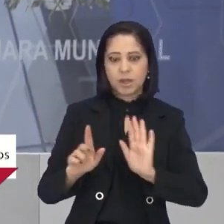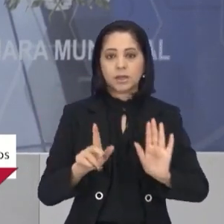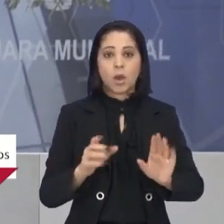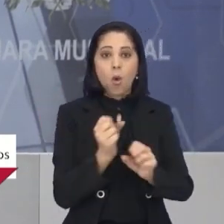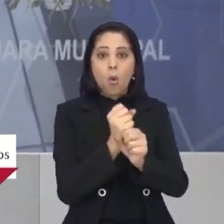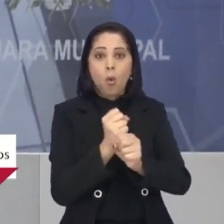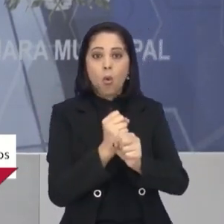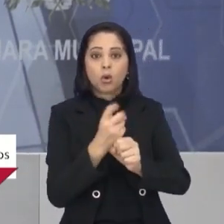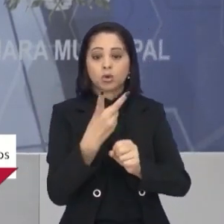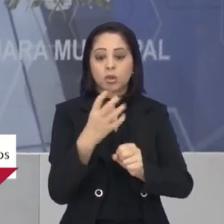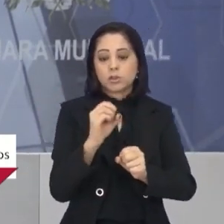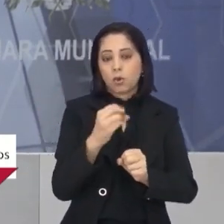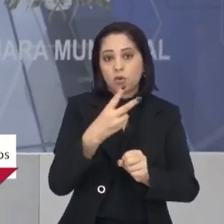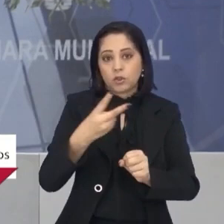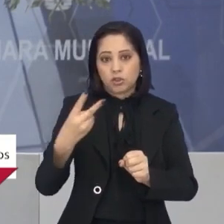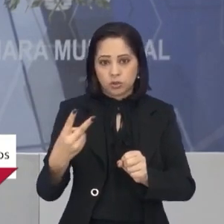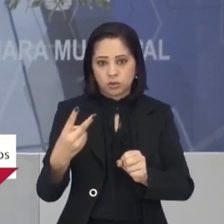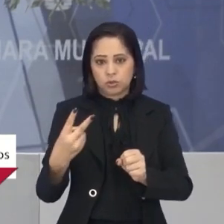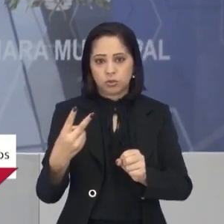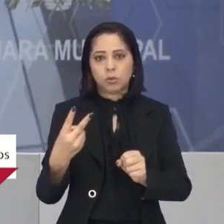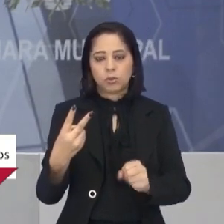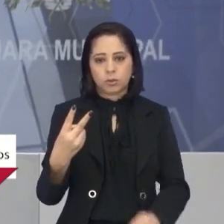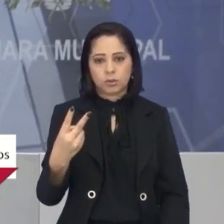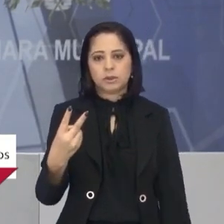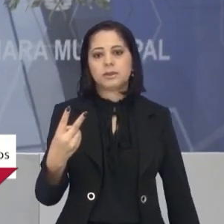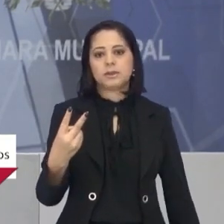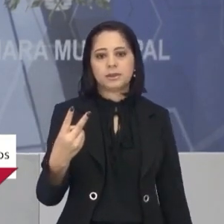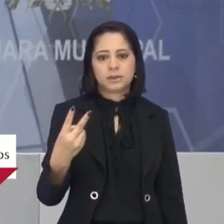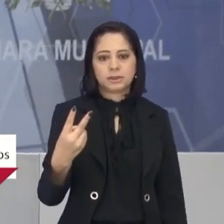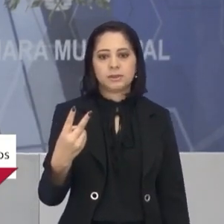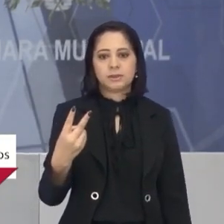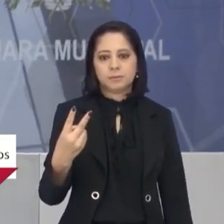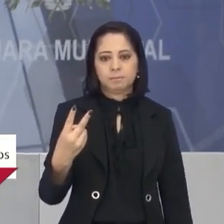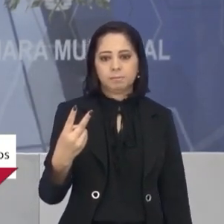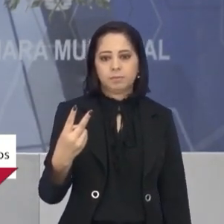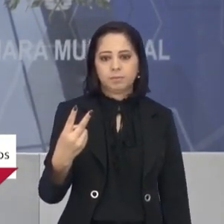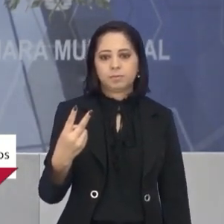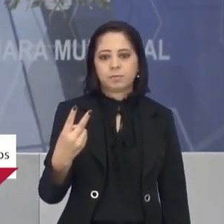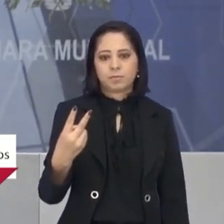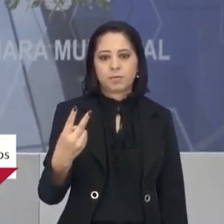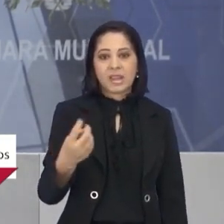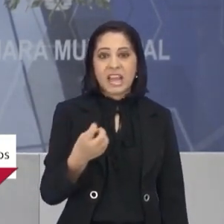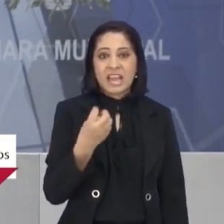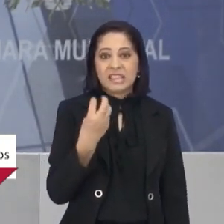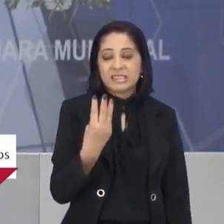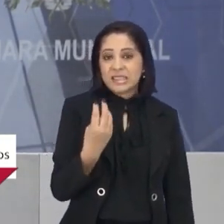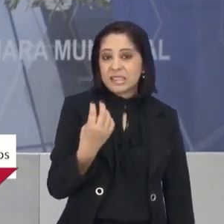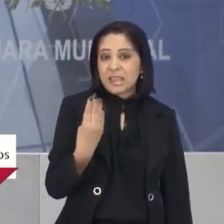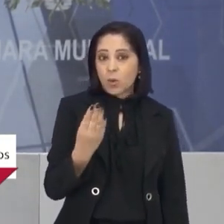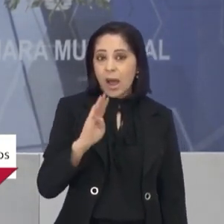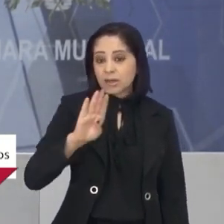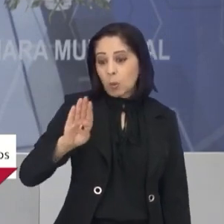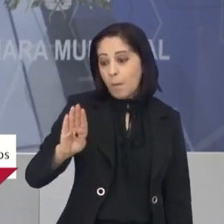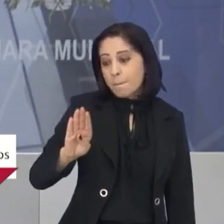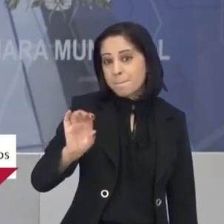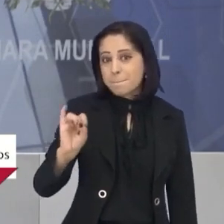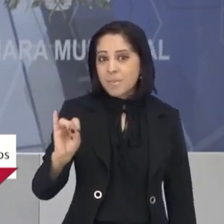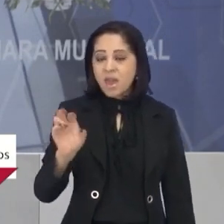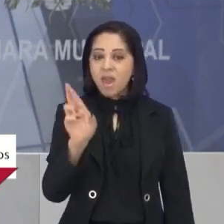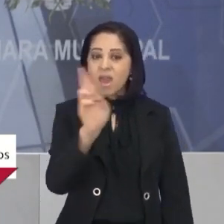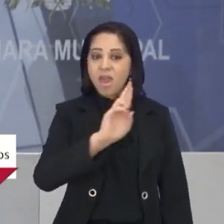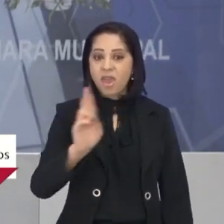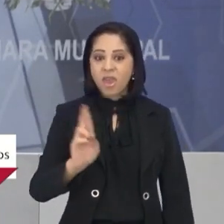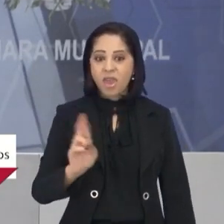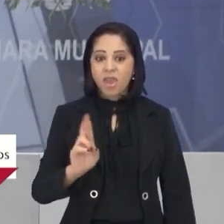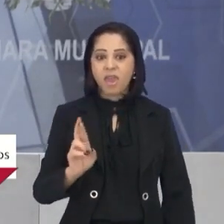de 2022 com mais de 34 bilhões de reais entregues